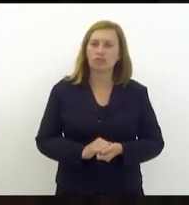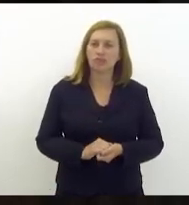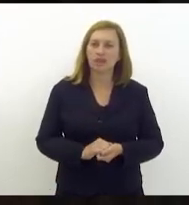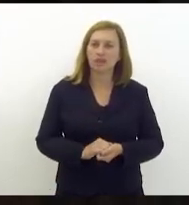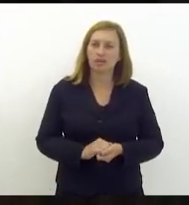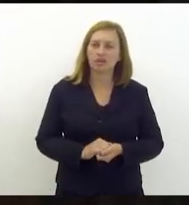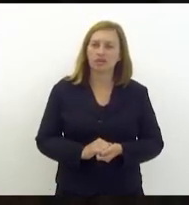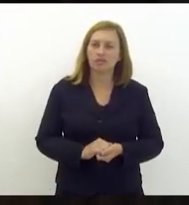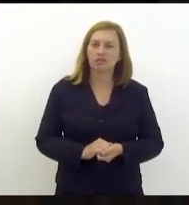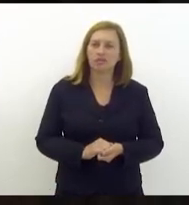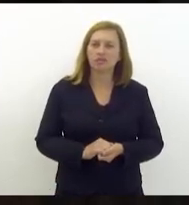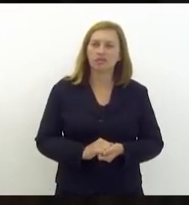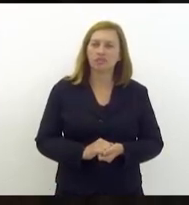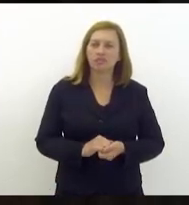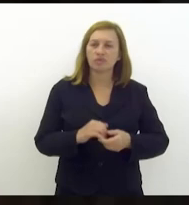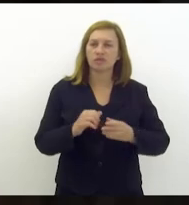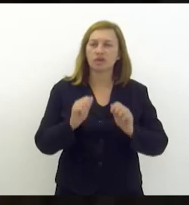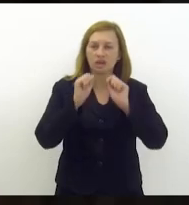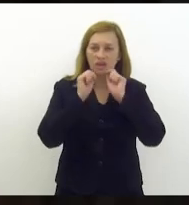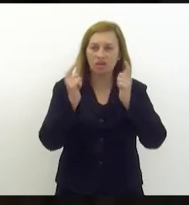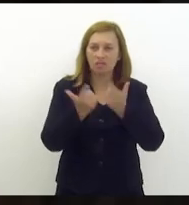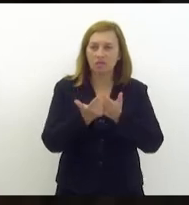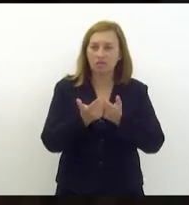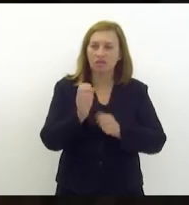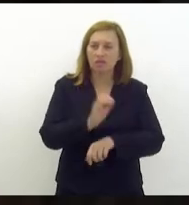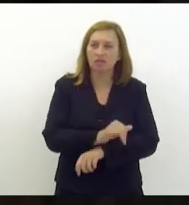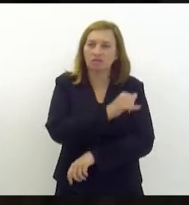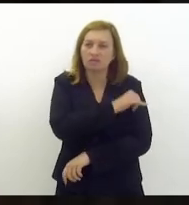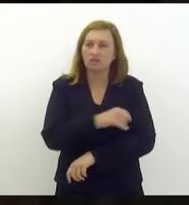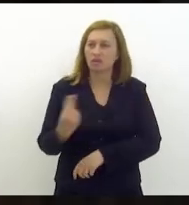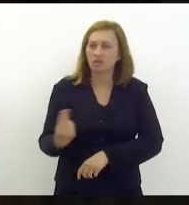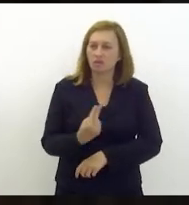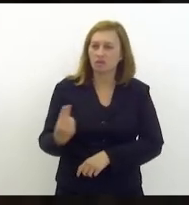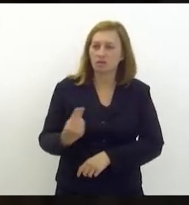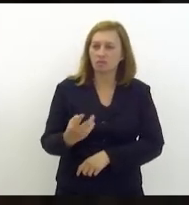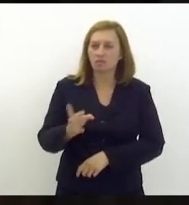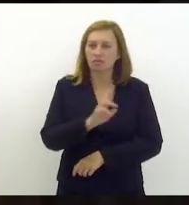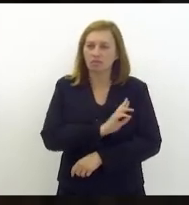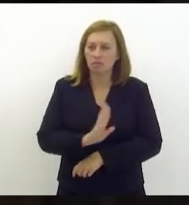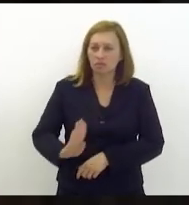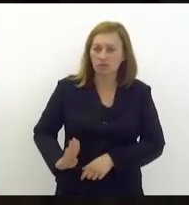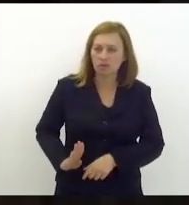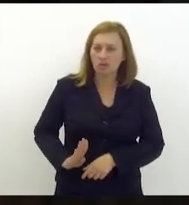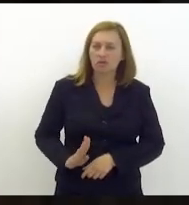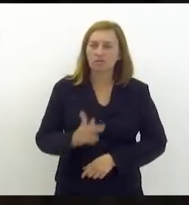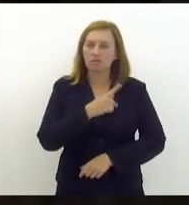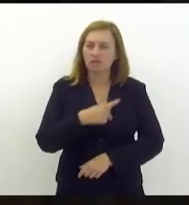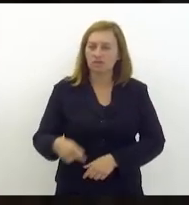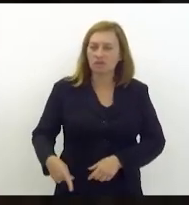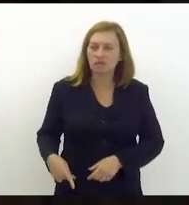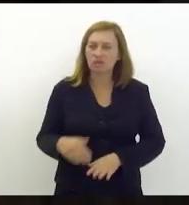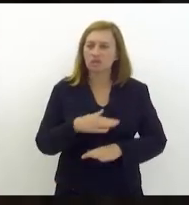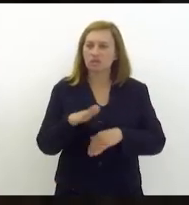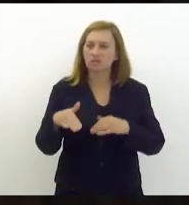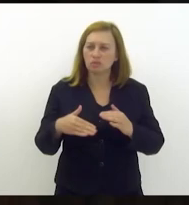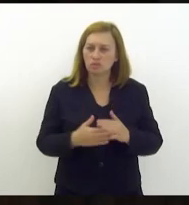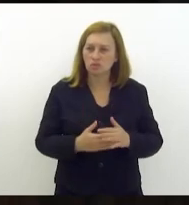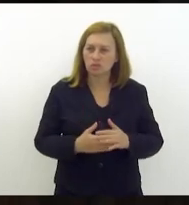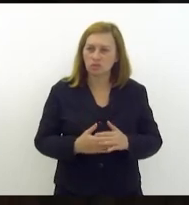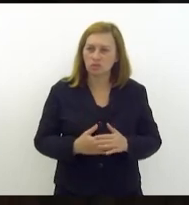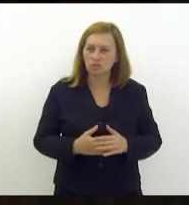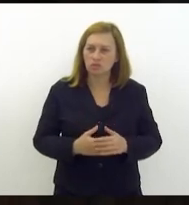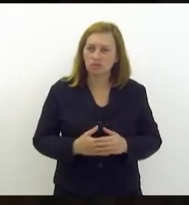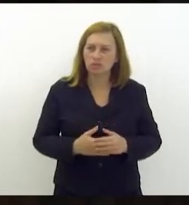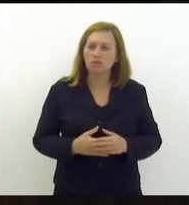Assembleia Legislativa do Estado do Rio de Janeiro em nome do nosso Presidente Rodrigo Bacelar e todos nos